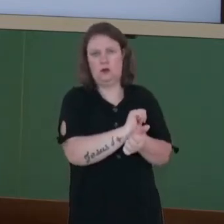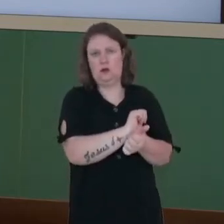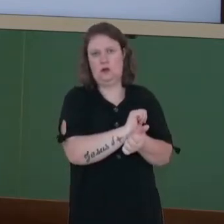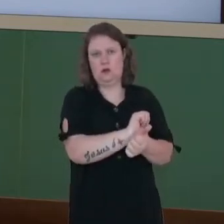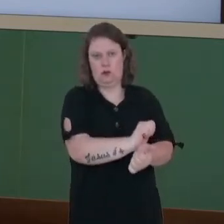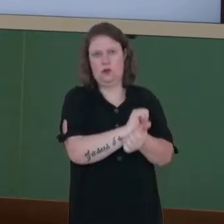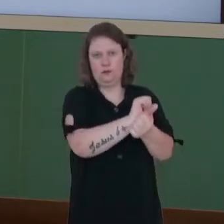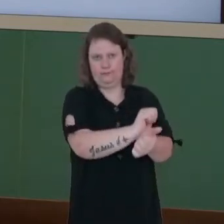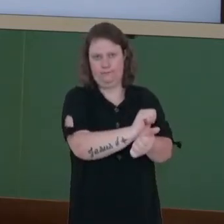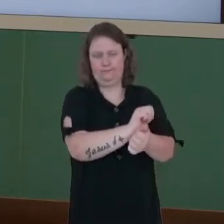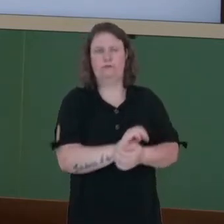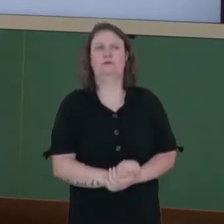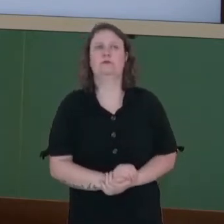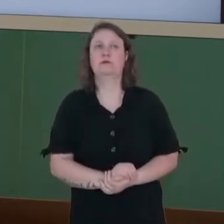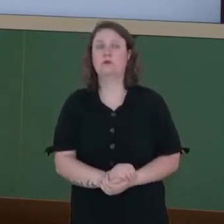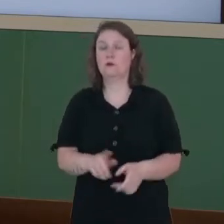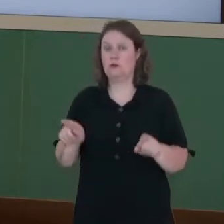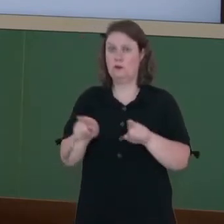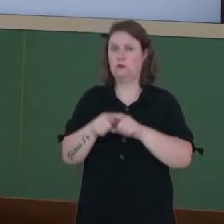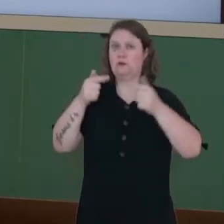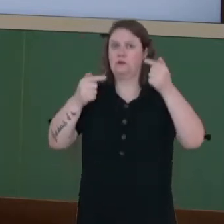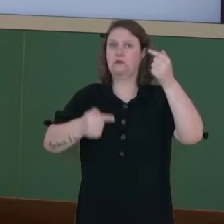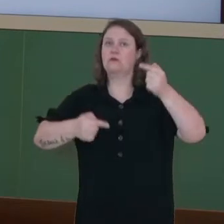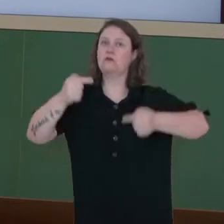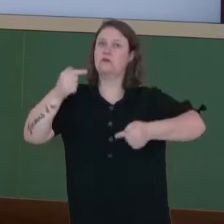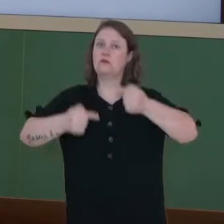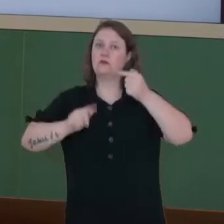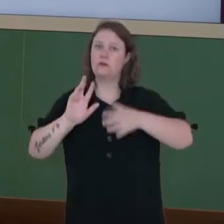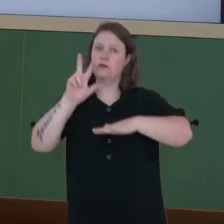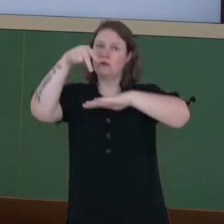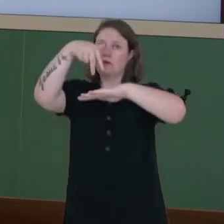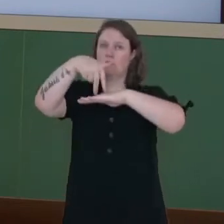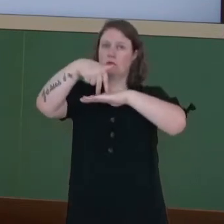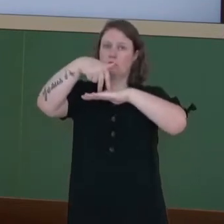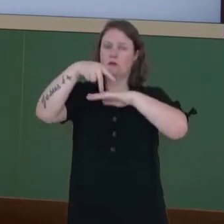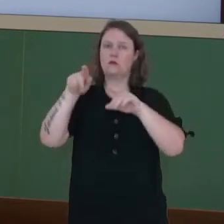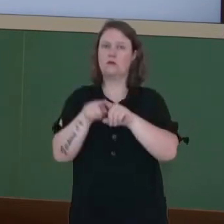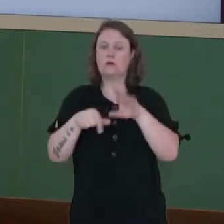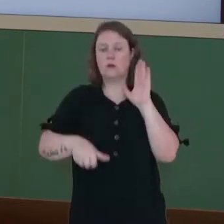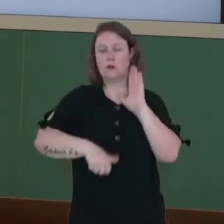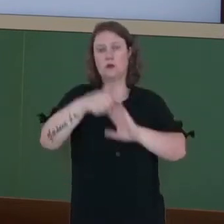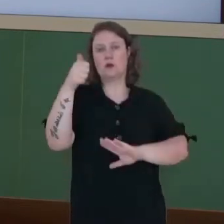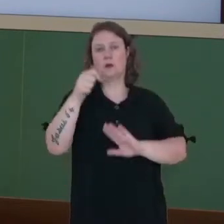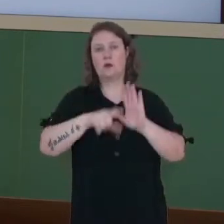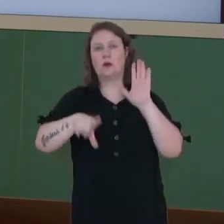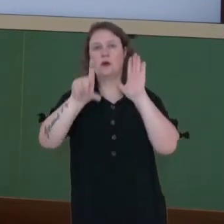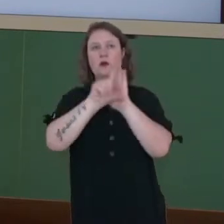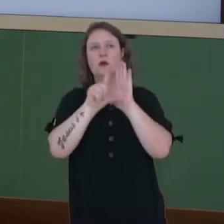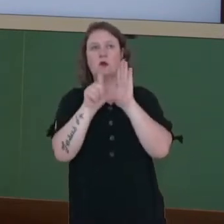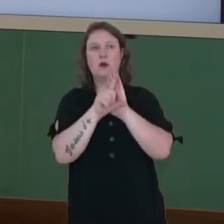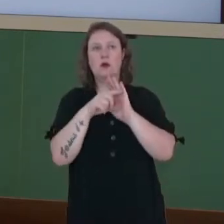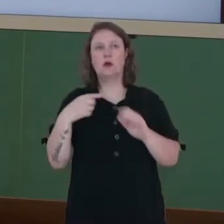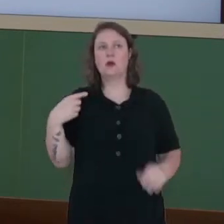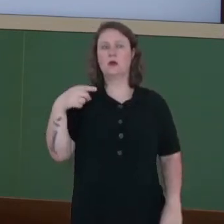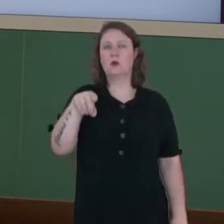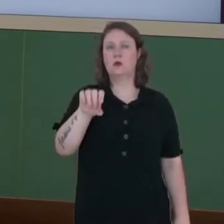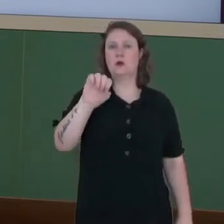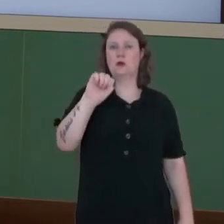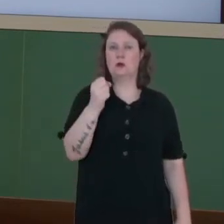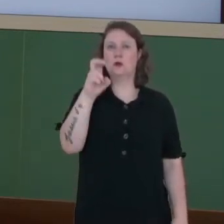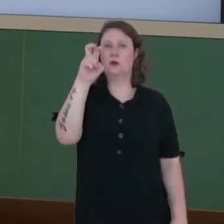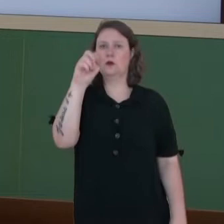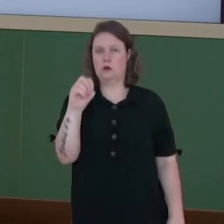republicanos abolicionistas partidários do positivismo, a primeira lei de 1850, chamada Lei Eusébio de